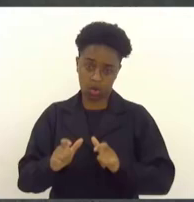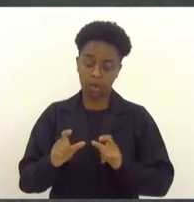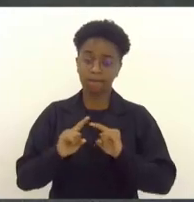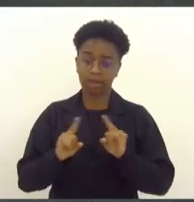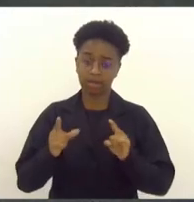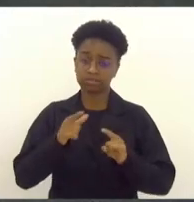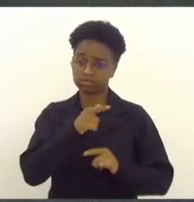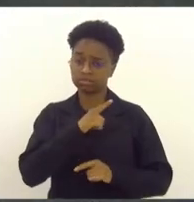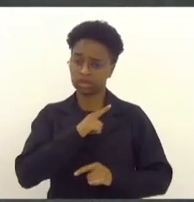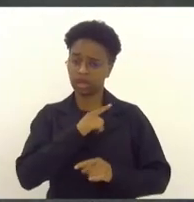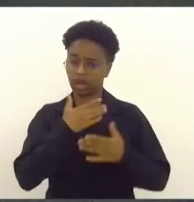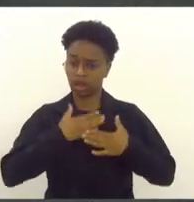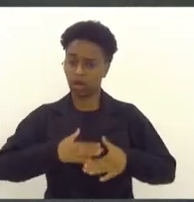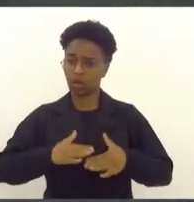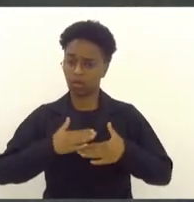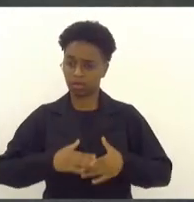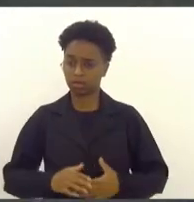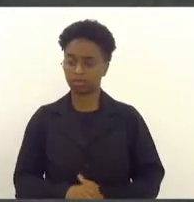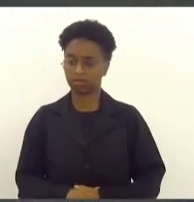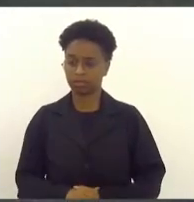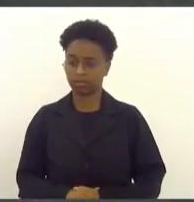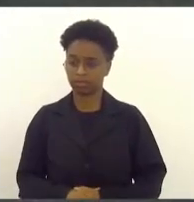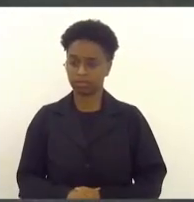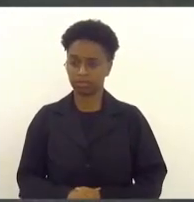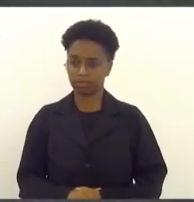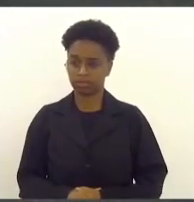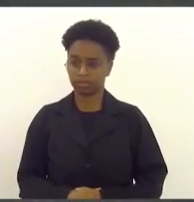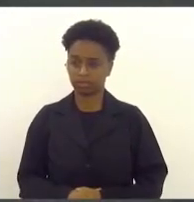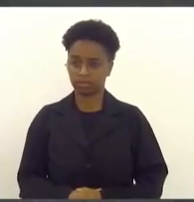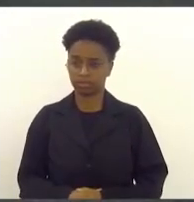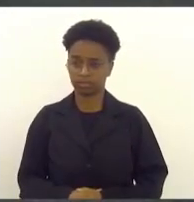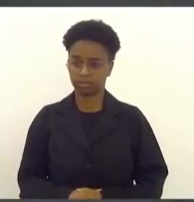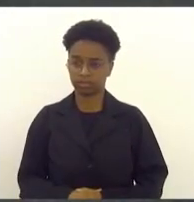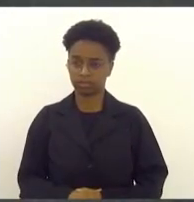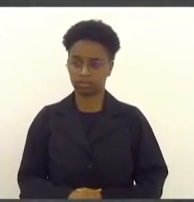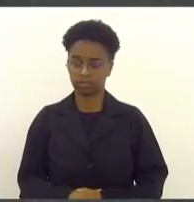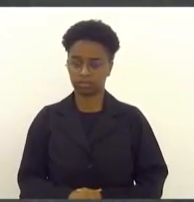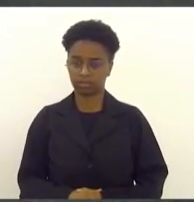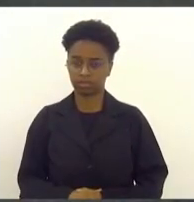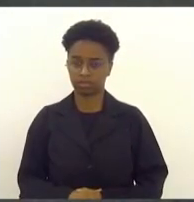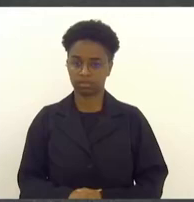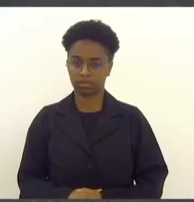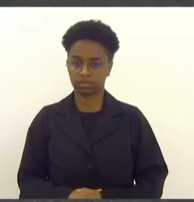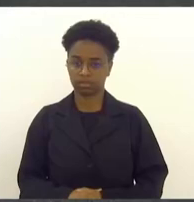ele tem calma né como por exemplo pode tomar né